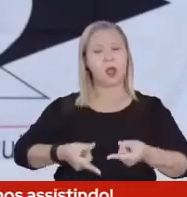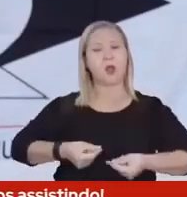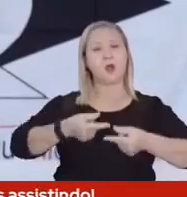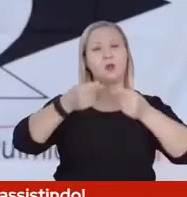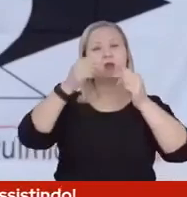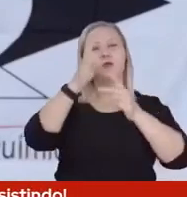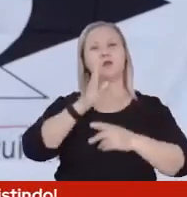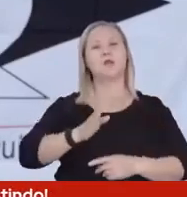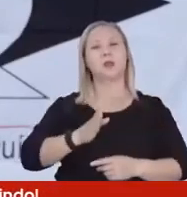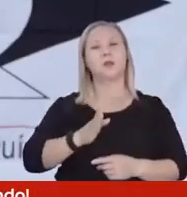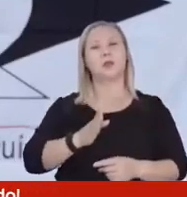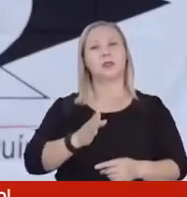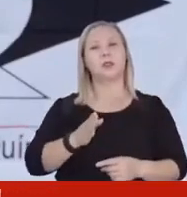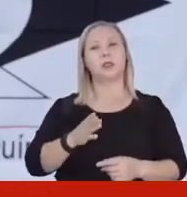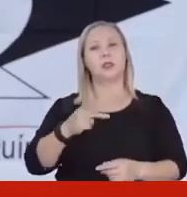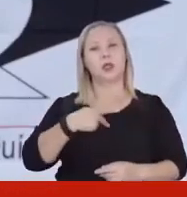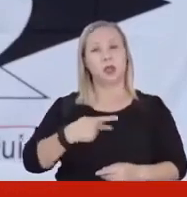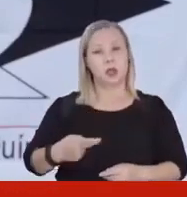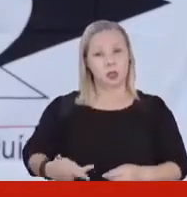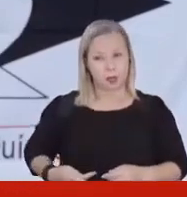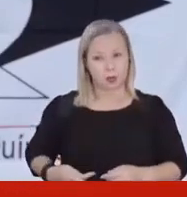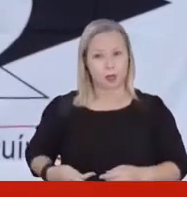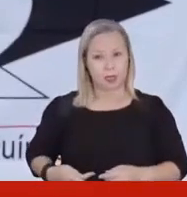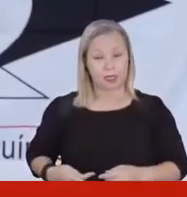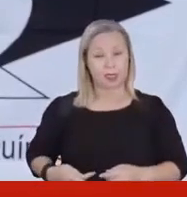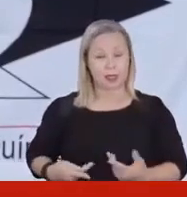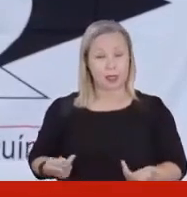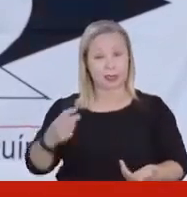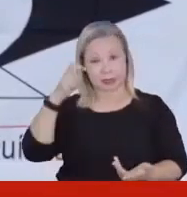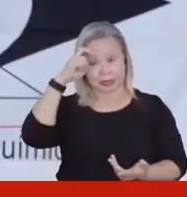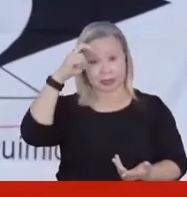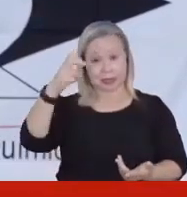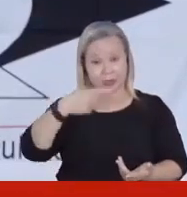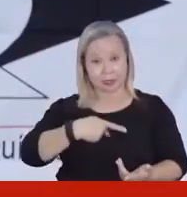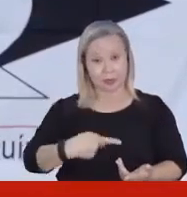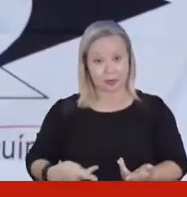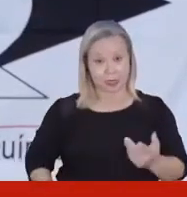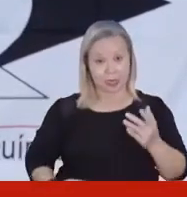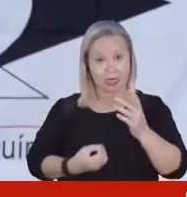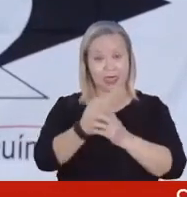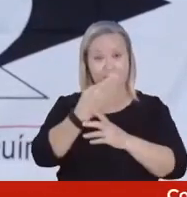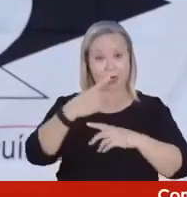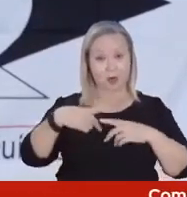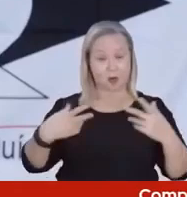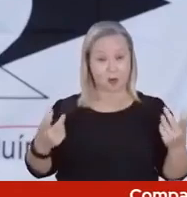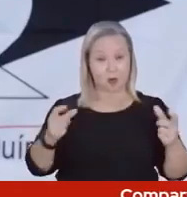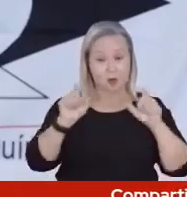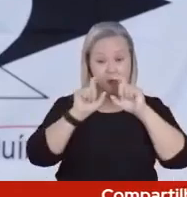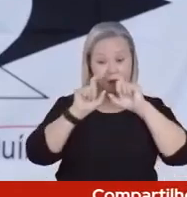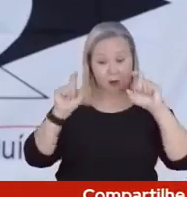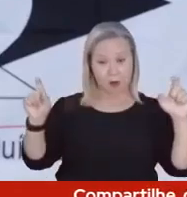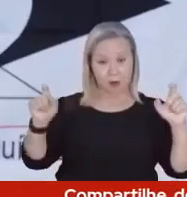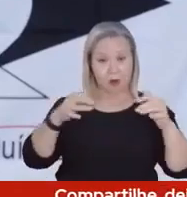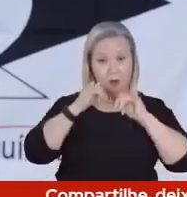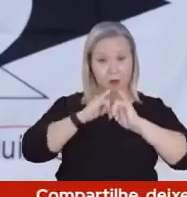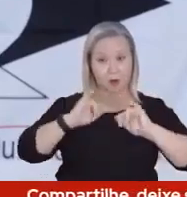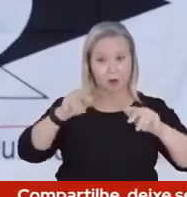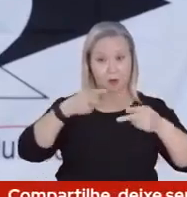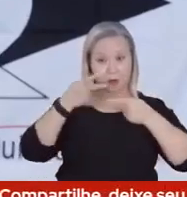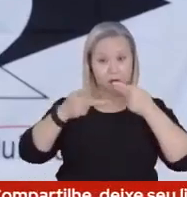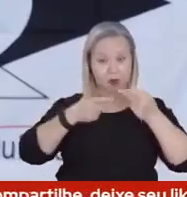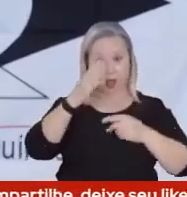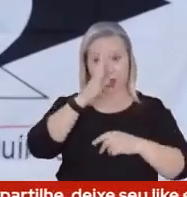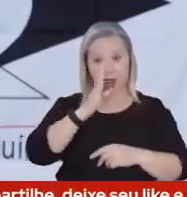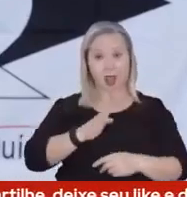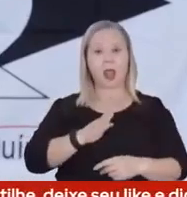presidente, na sua genialidade, criou uma expressão muito importante, que é abrasileirar os preços do